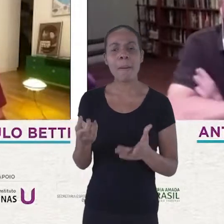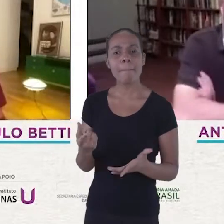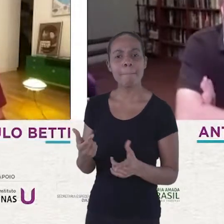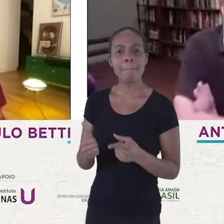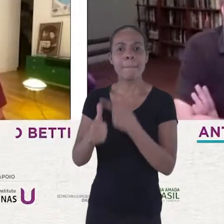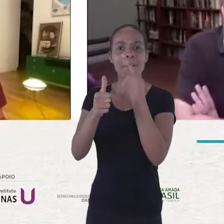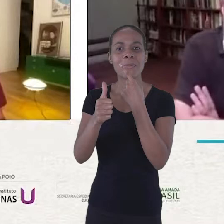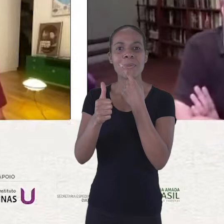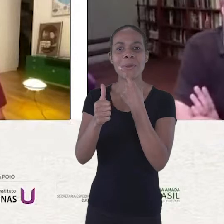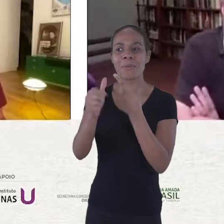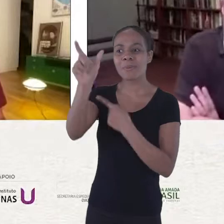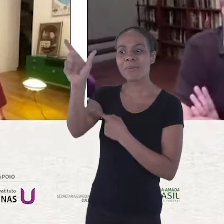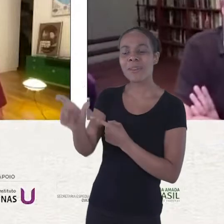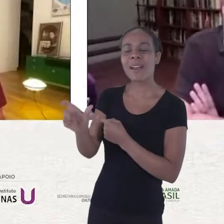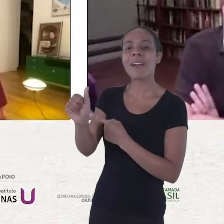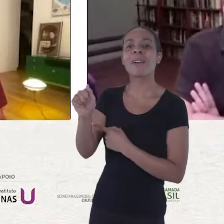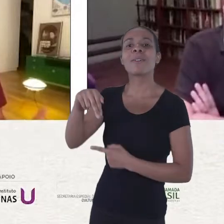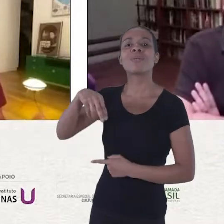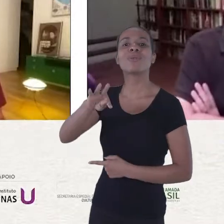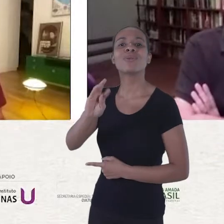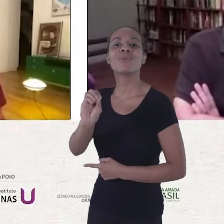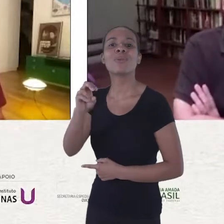Betti.